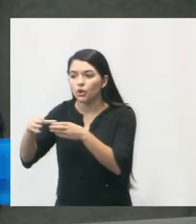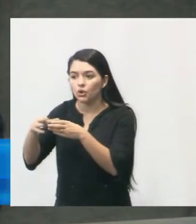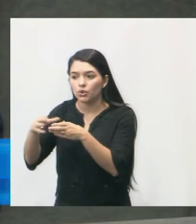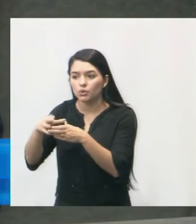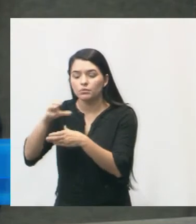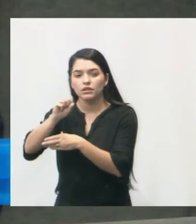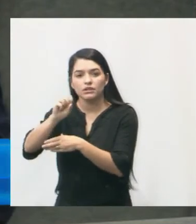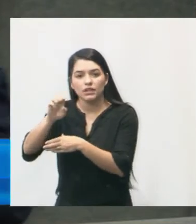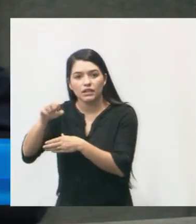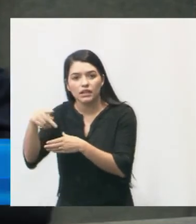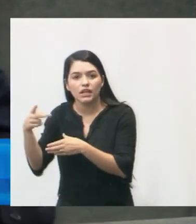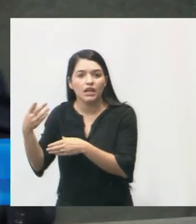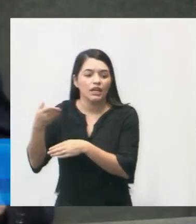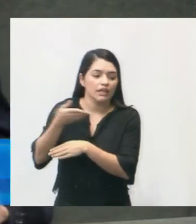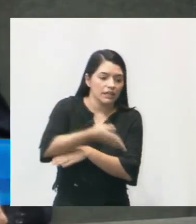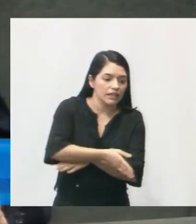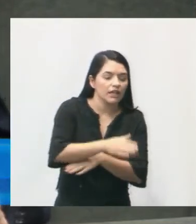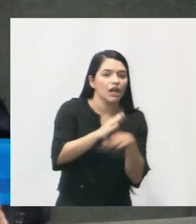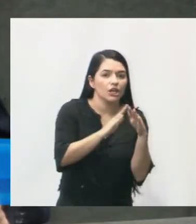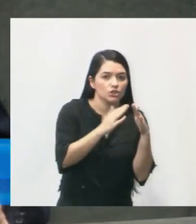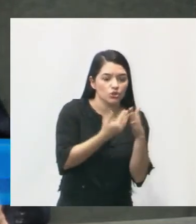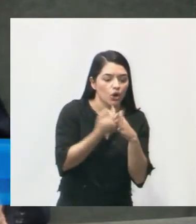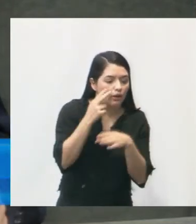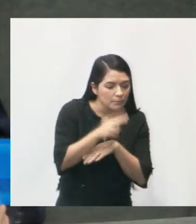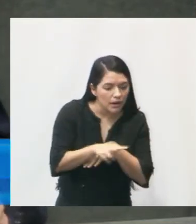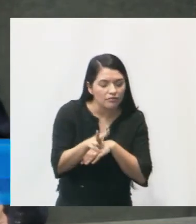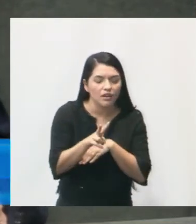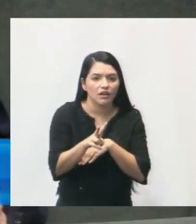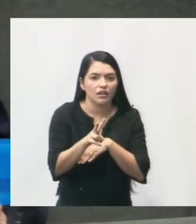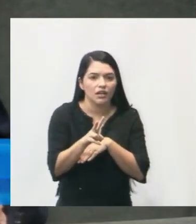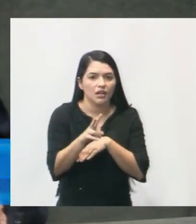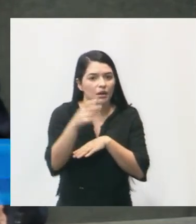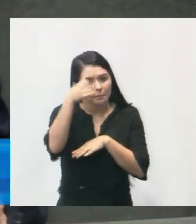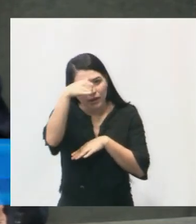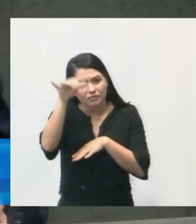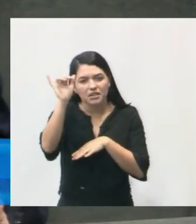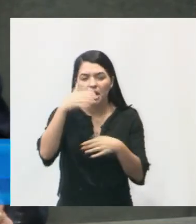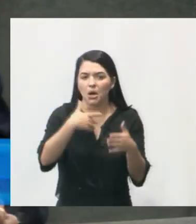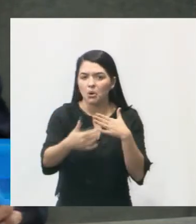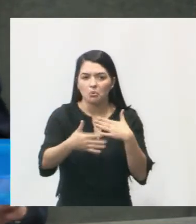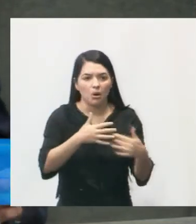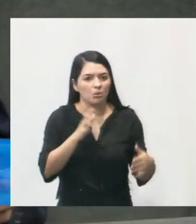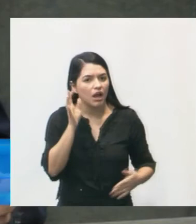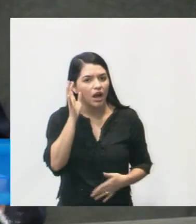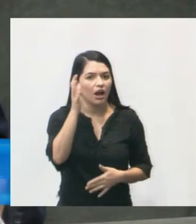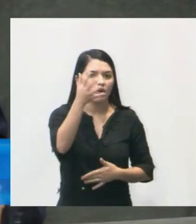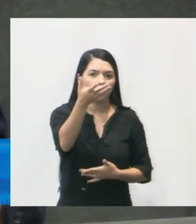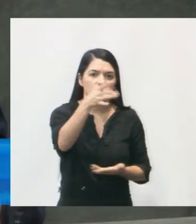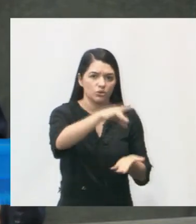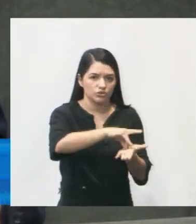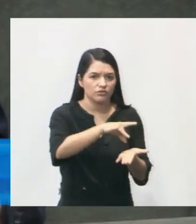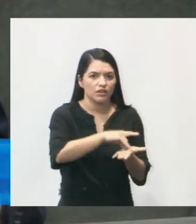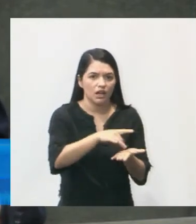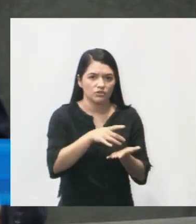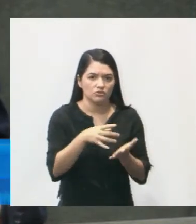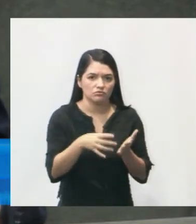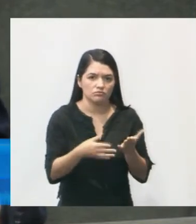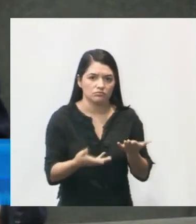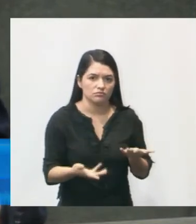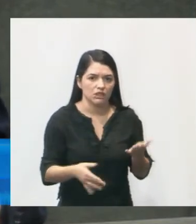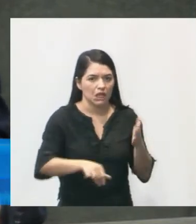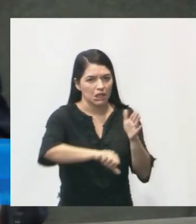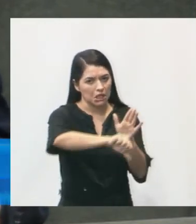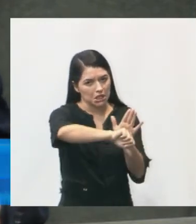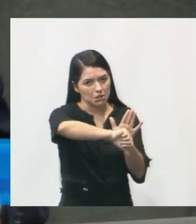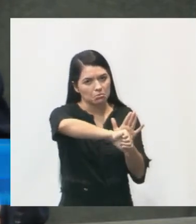de acompanhamento para evitar qualquer tipo de concretização da ameaça, né? E assim, eu